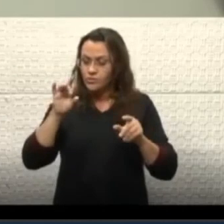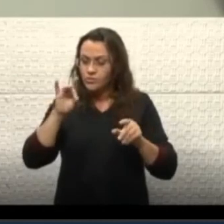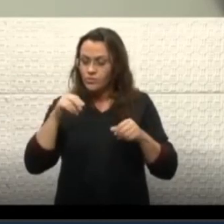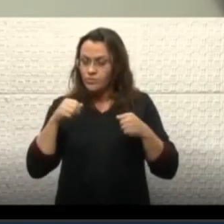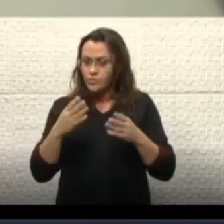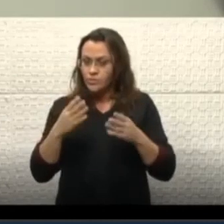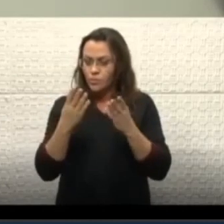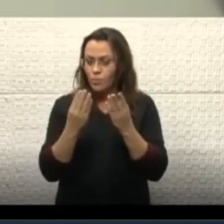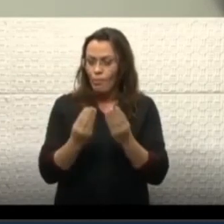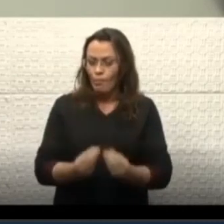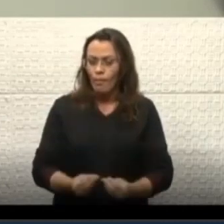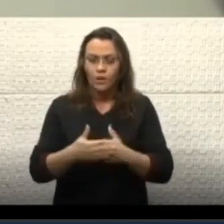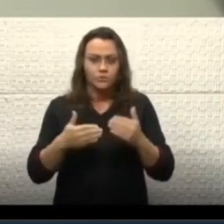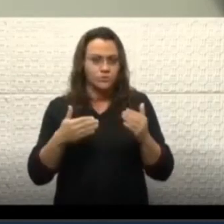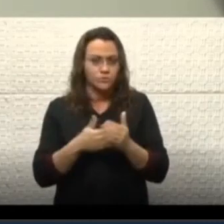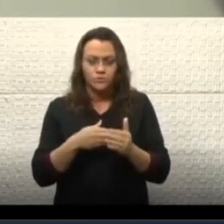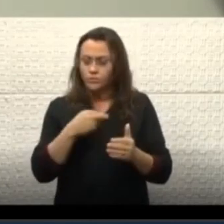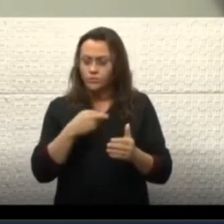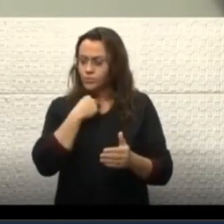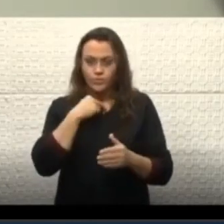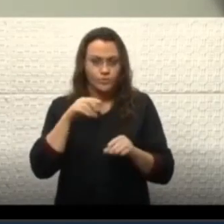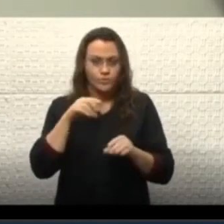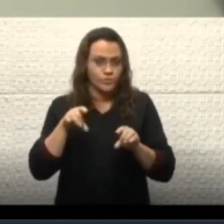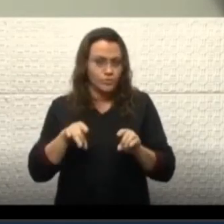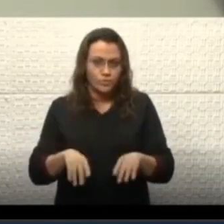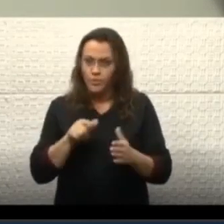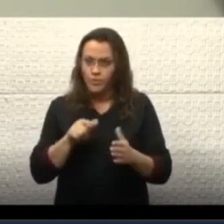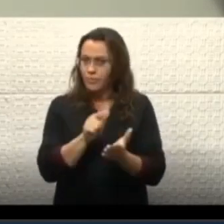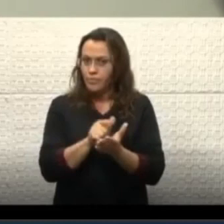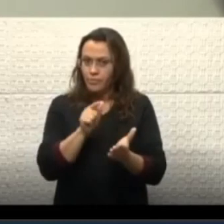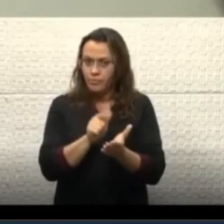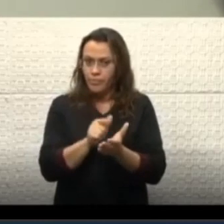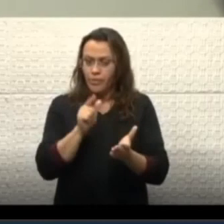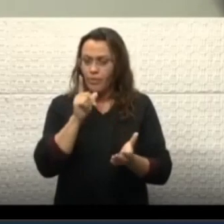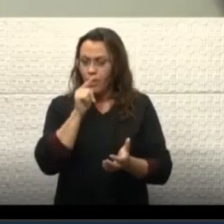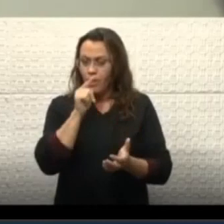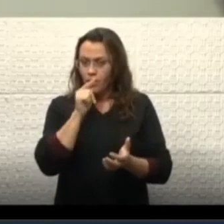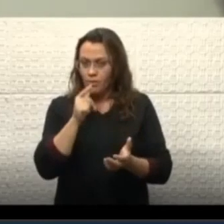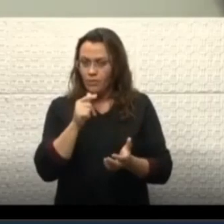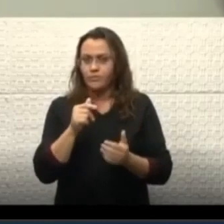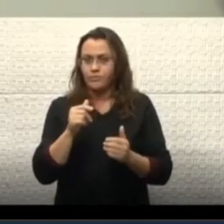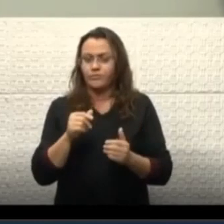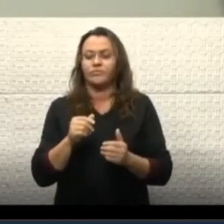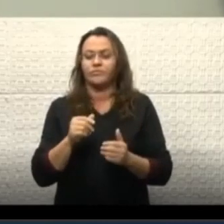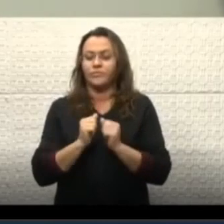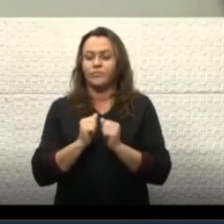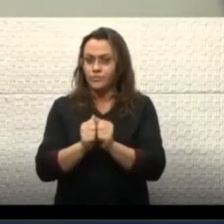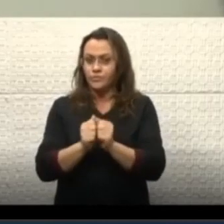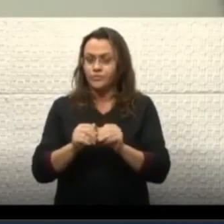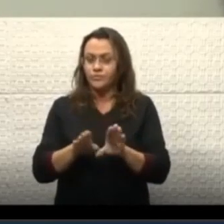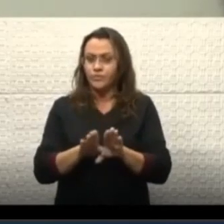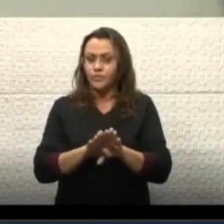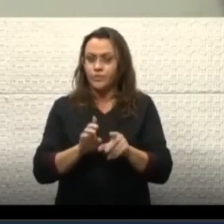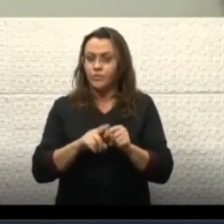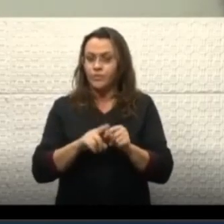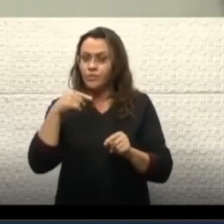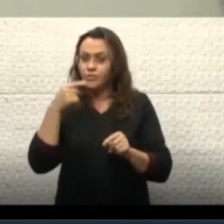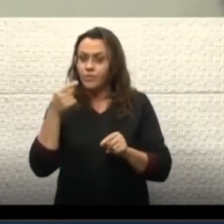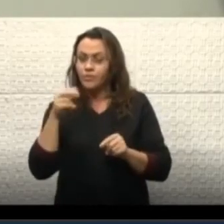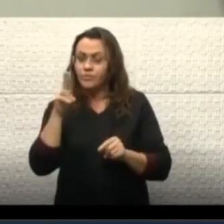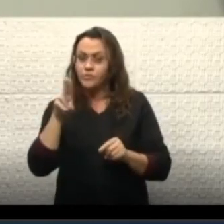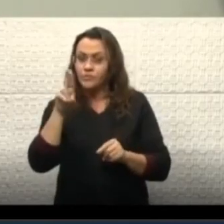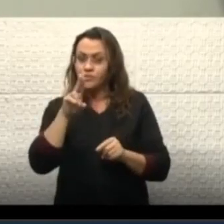o material. Não pode sobrar líquido sobre o papel filtro, porque depois nós vamos utilizar esse papel filtro para